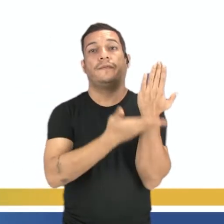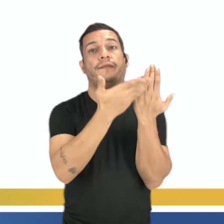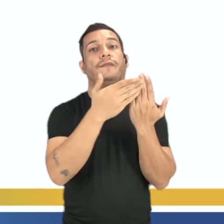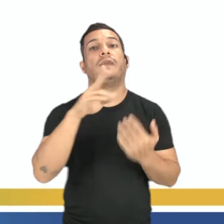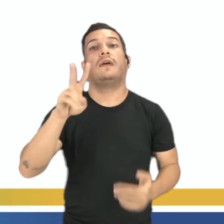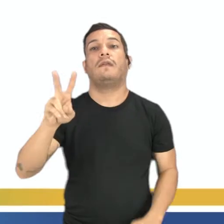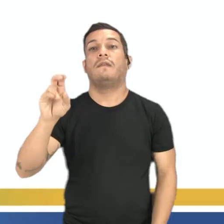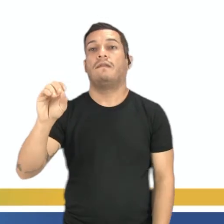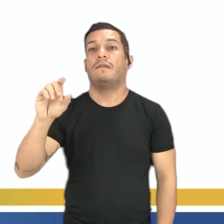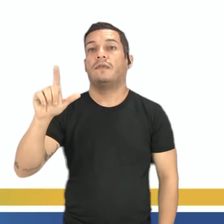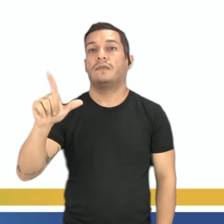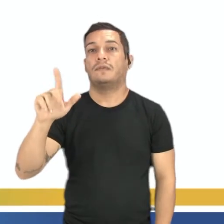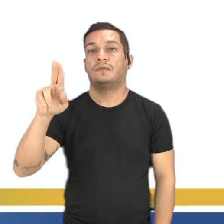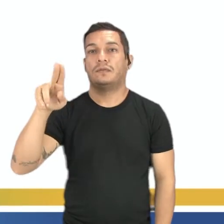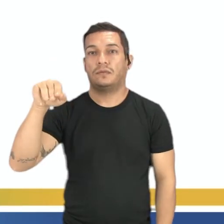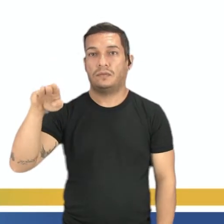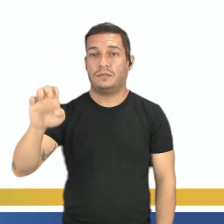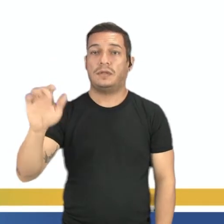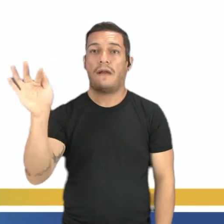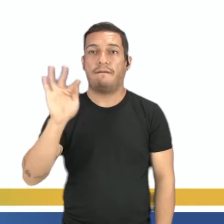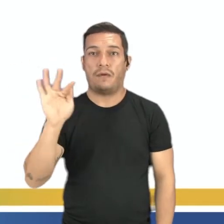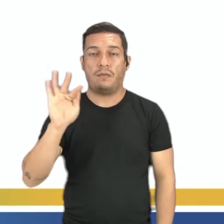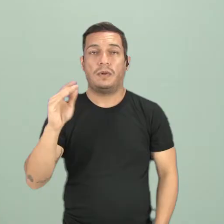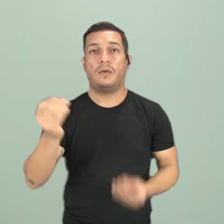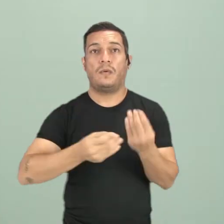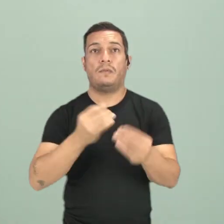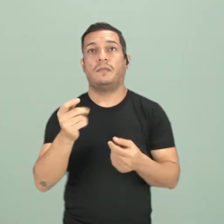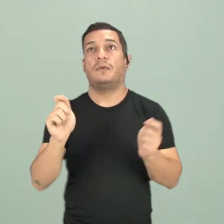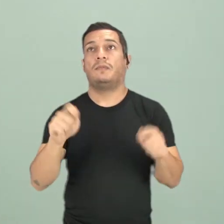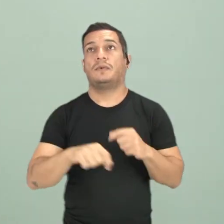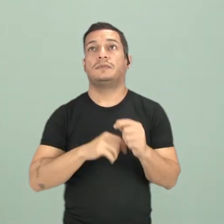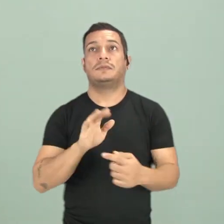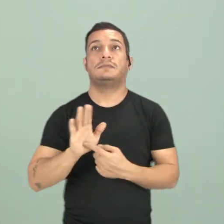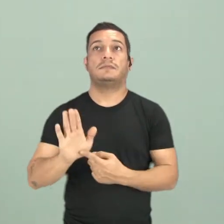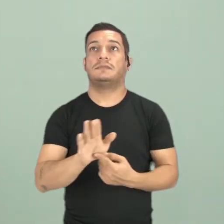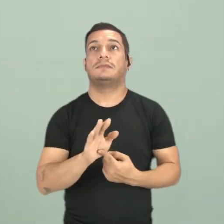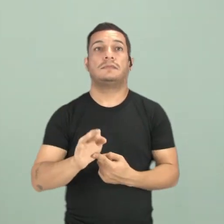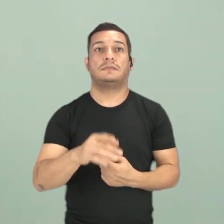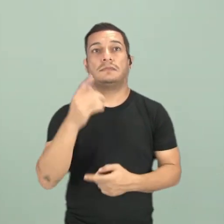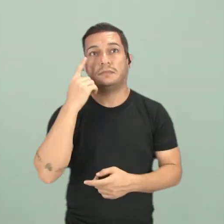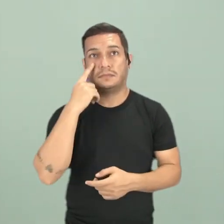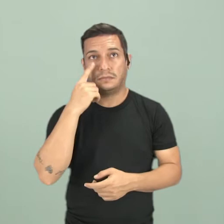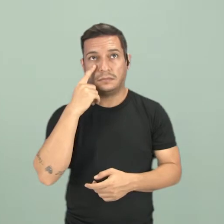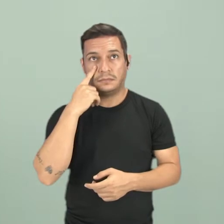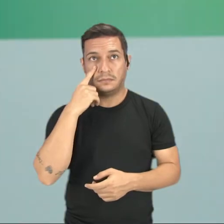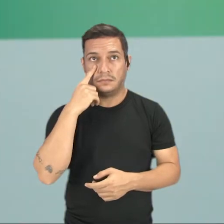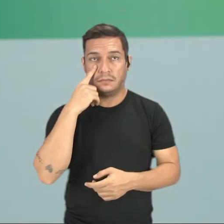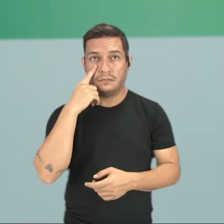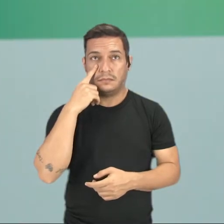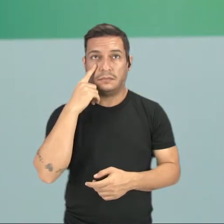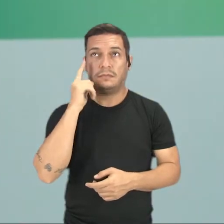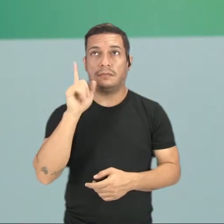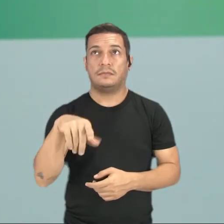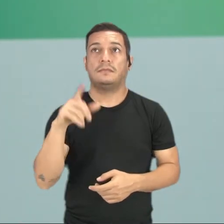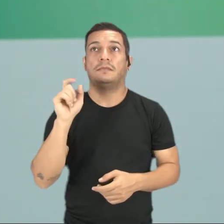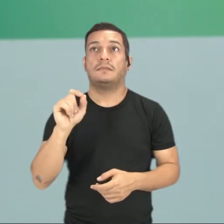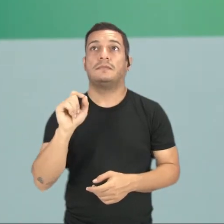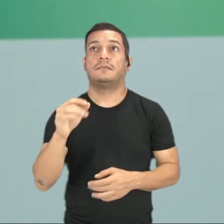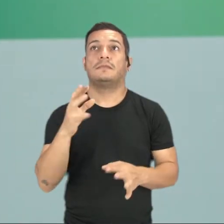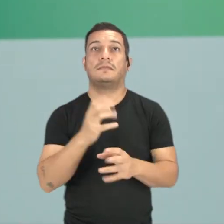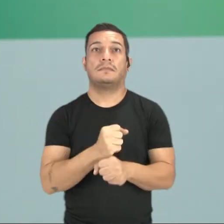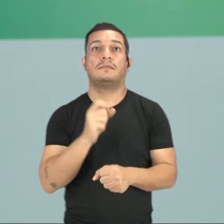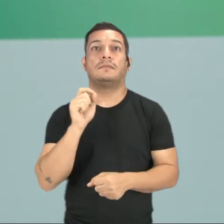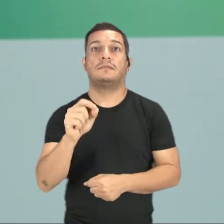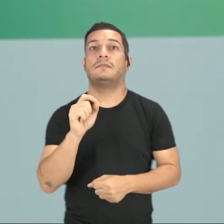iremos conhecer a fórmula do volume. Como eu posso trabalhar o volume? Volume do cilindro. O volume do cilindro